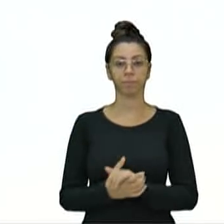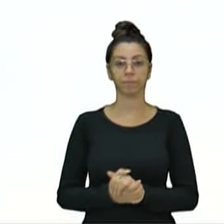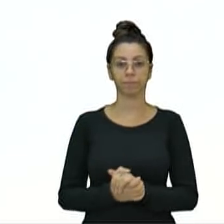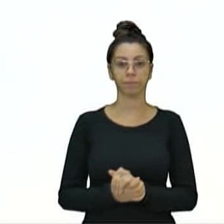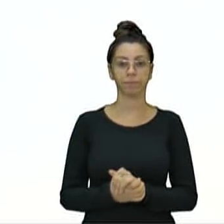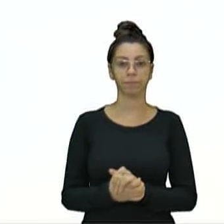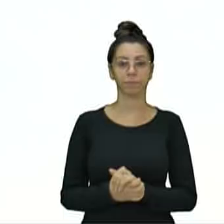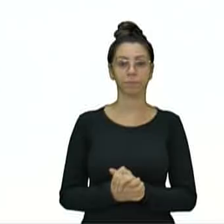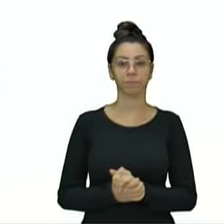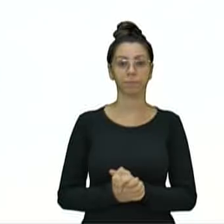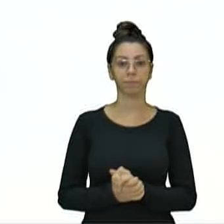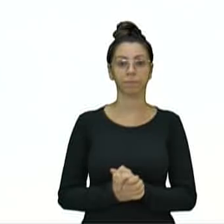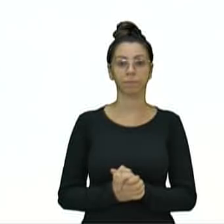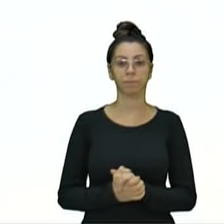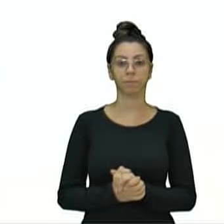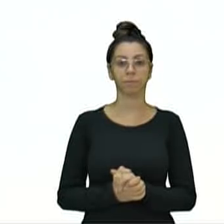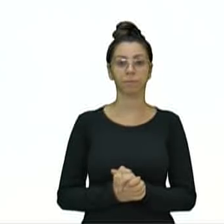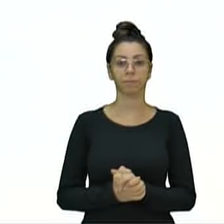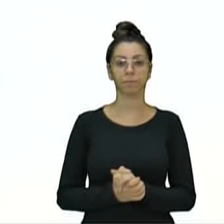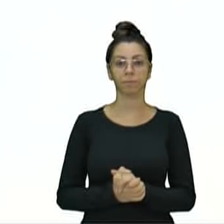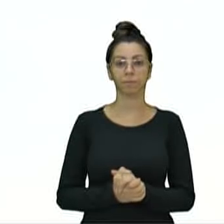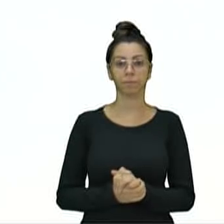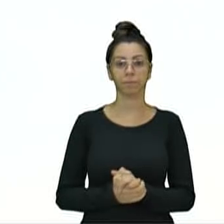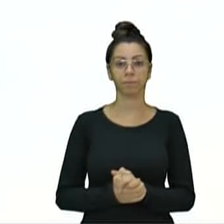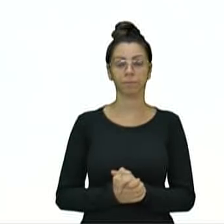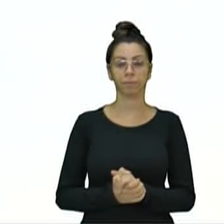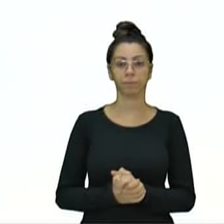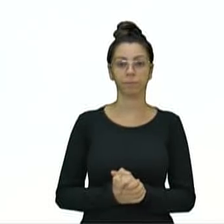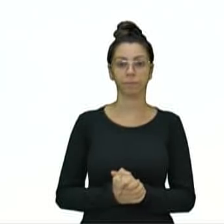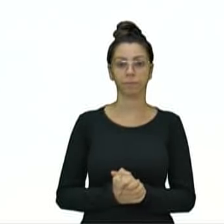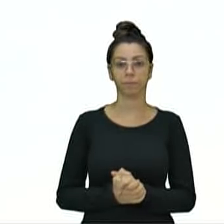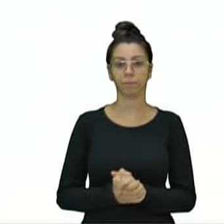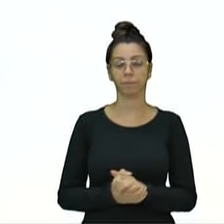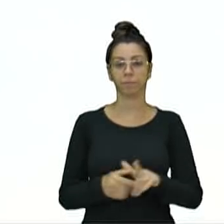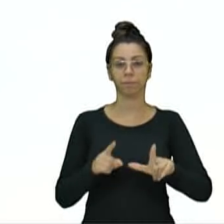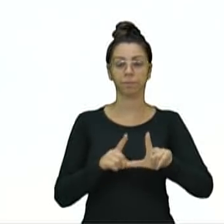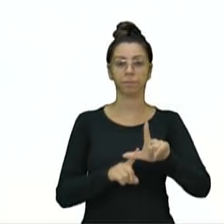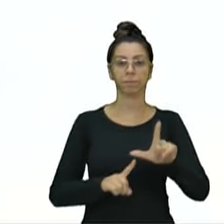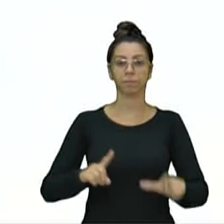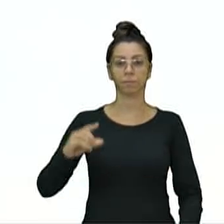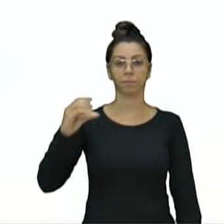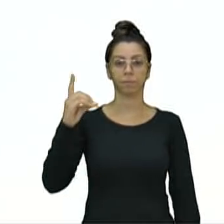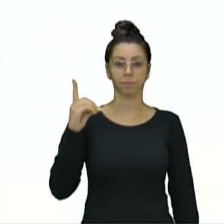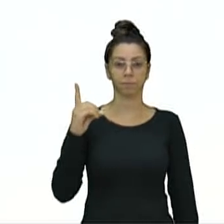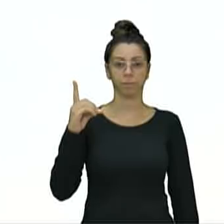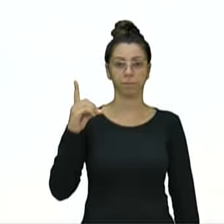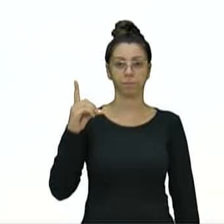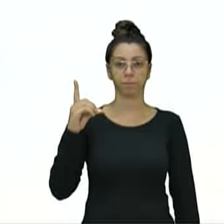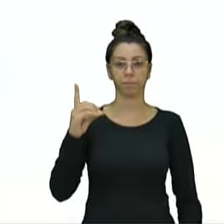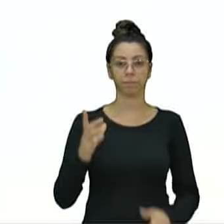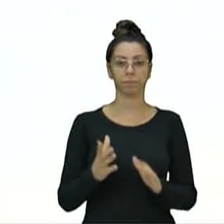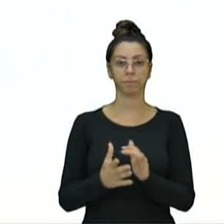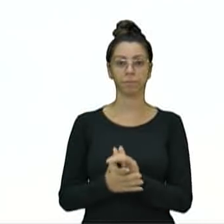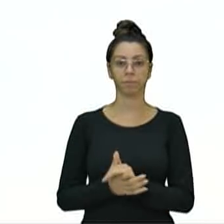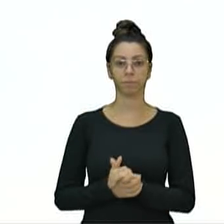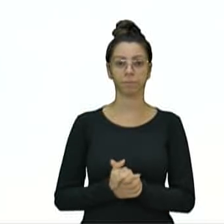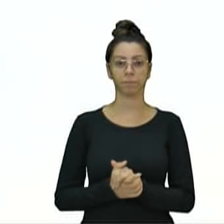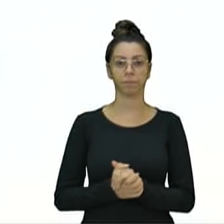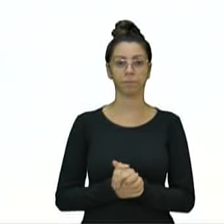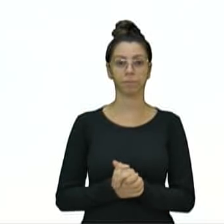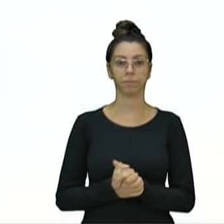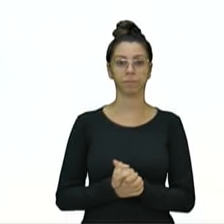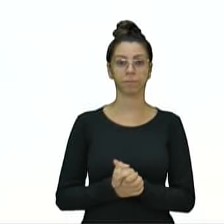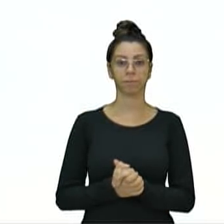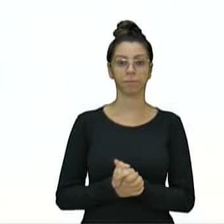and synonyms to avoid repetitions. Letter D. You can use linking words to make